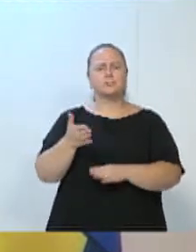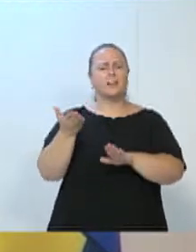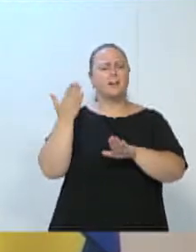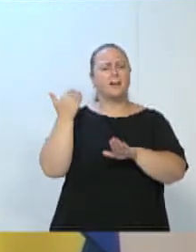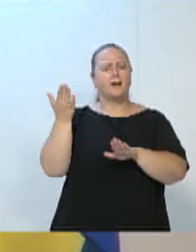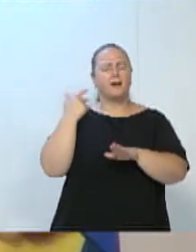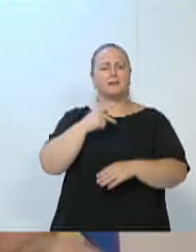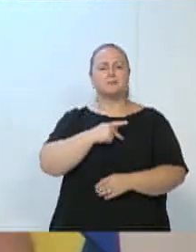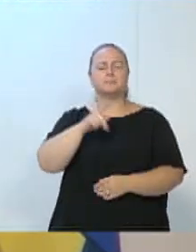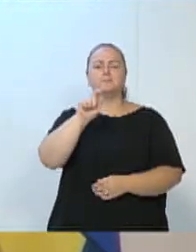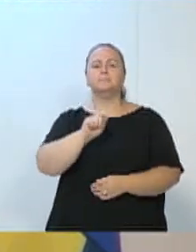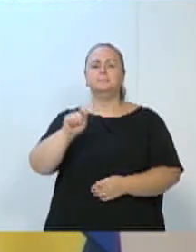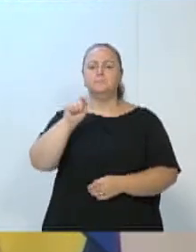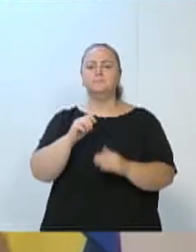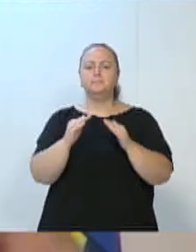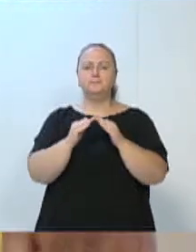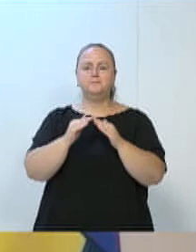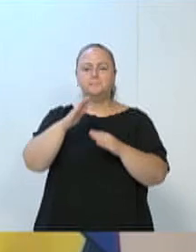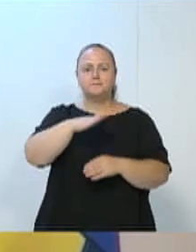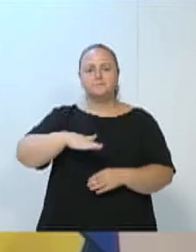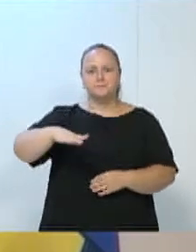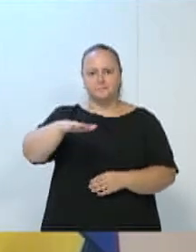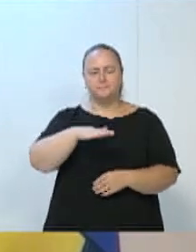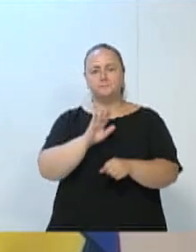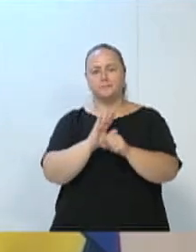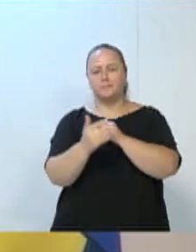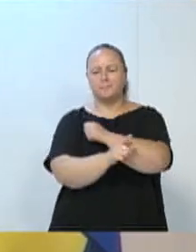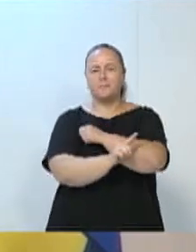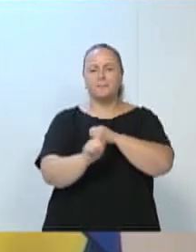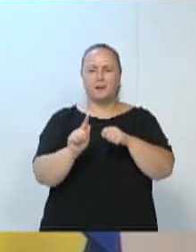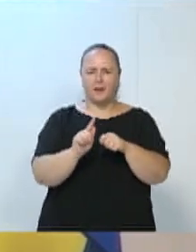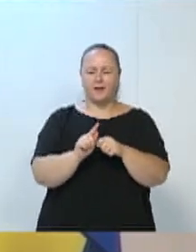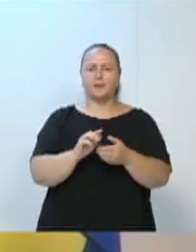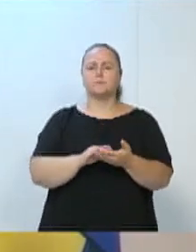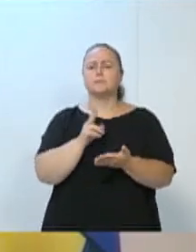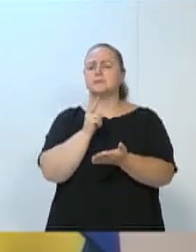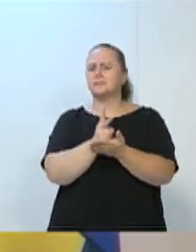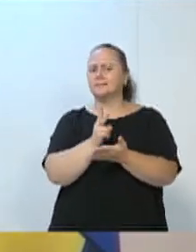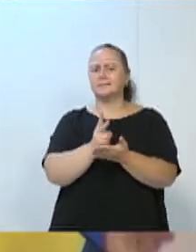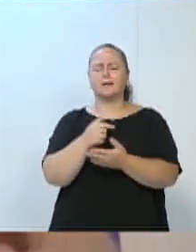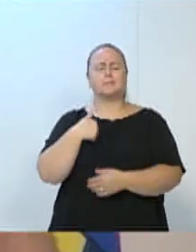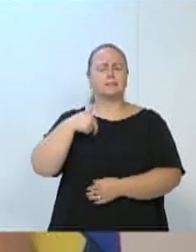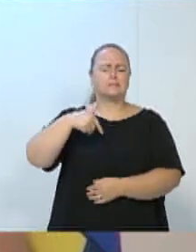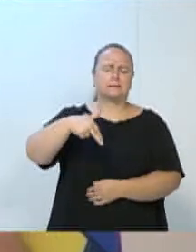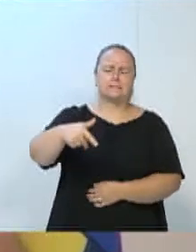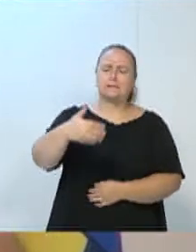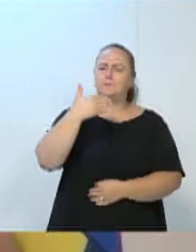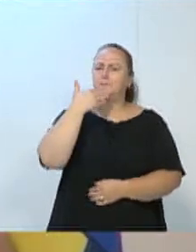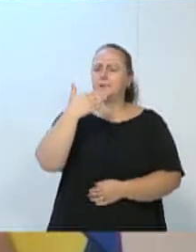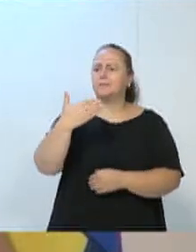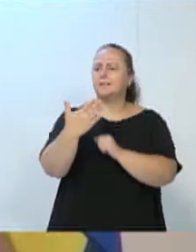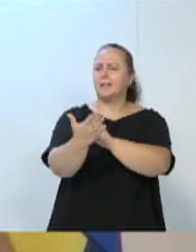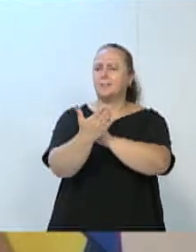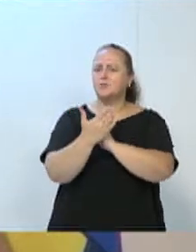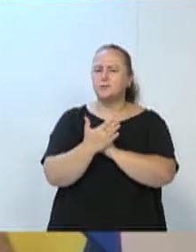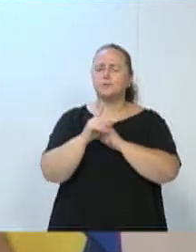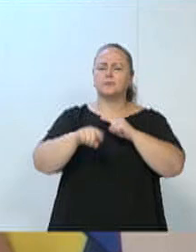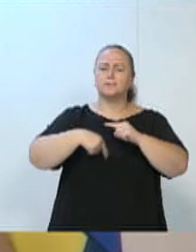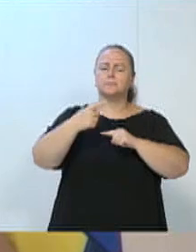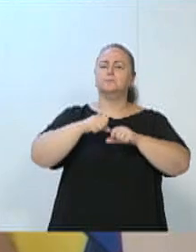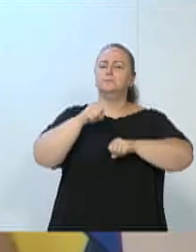da associação de moradores Santa Maria ia buscar lá a pé recurso Patrocínio depois de